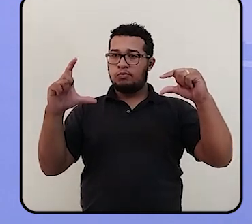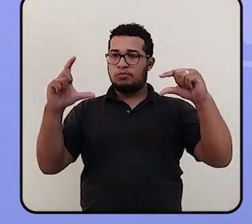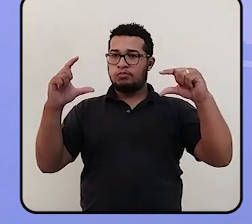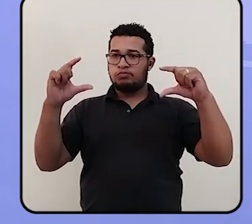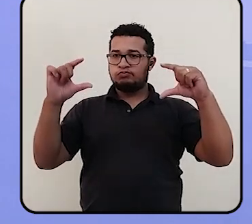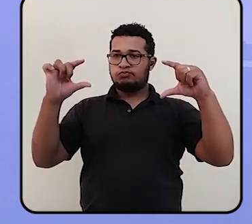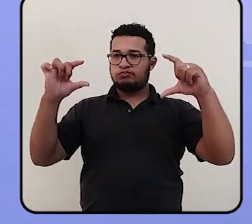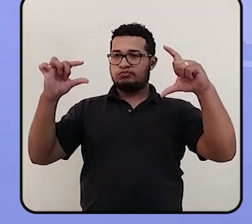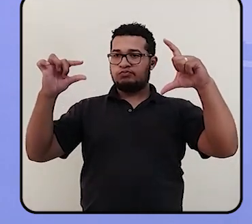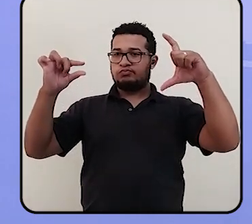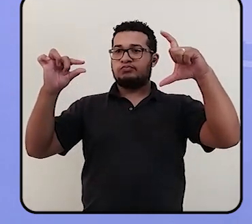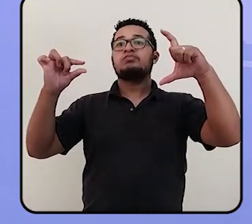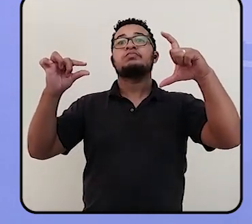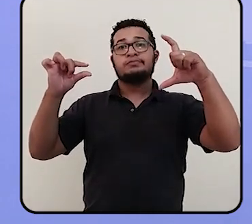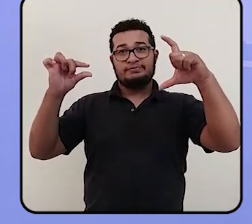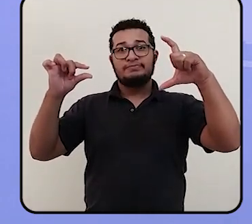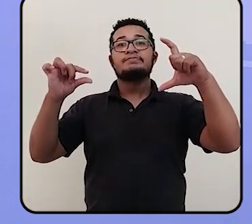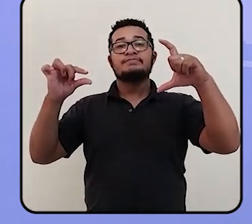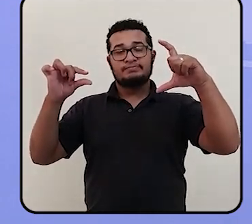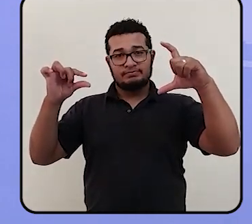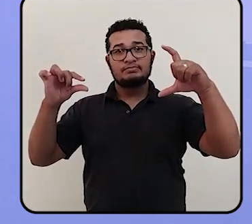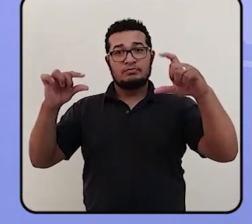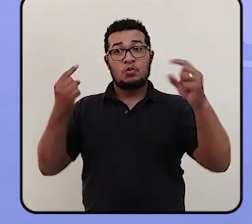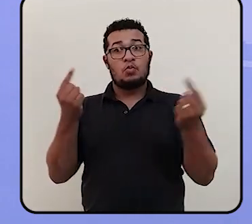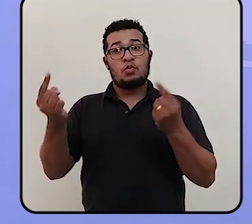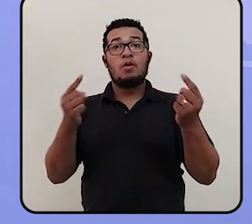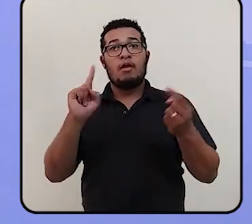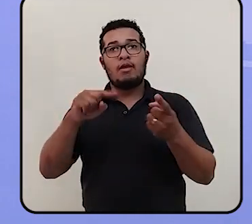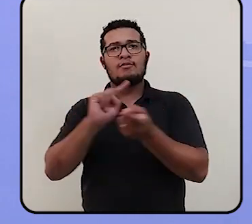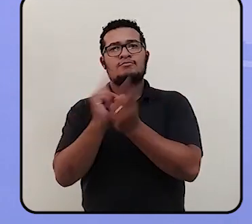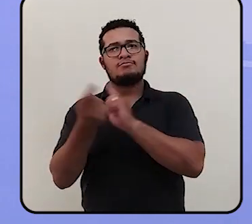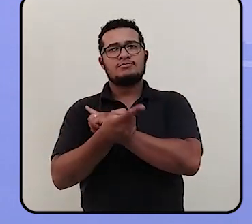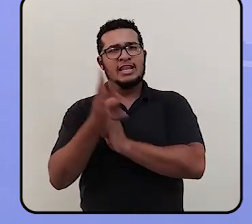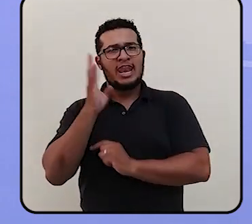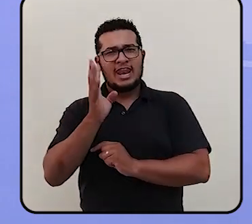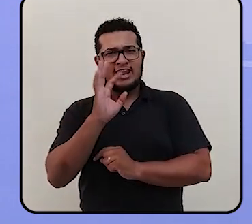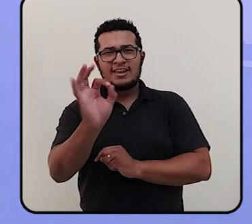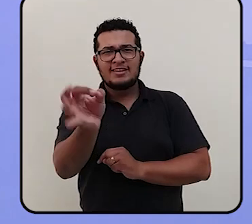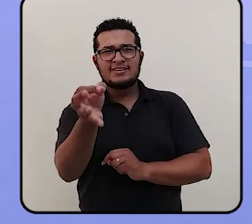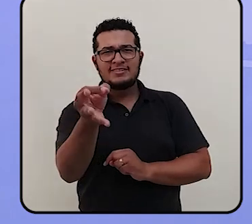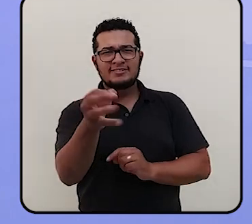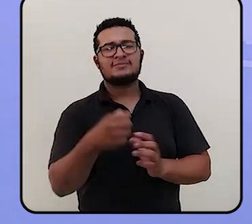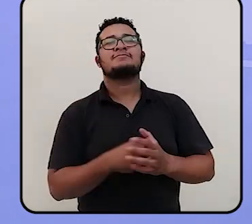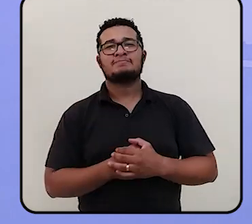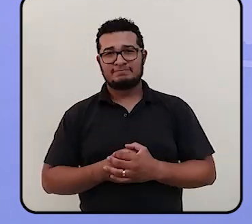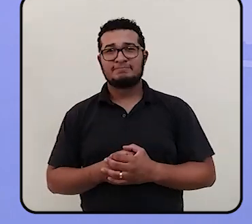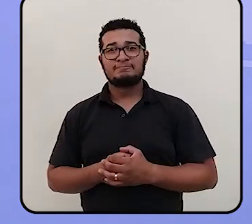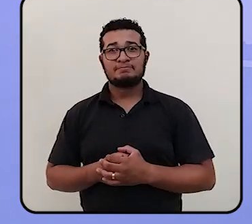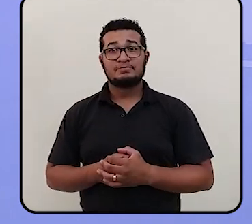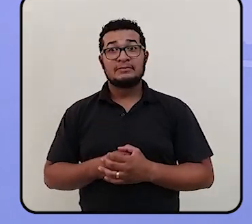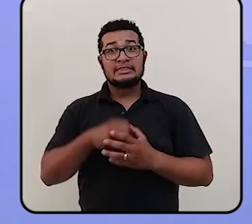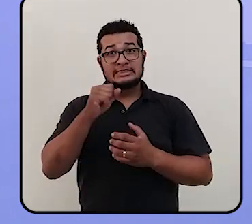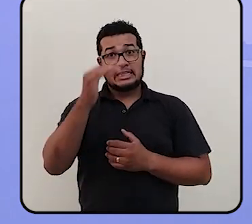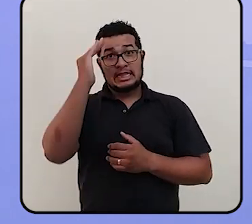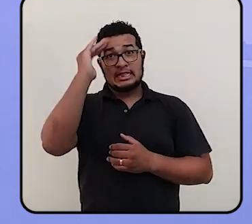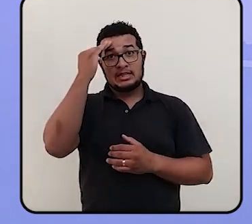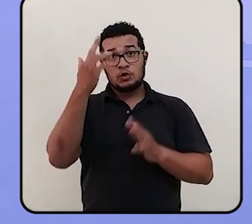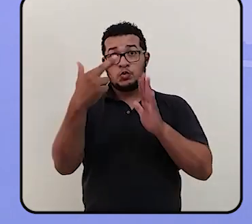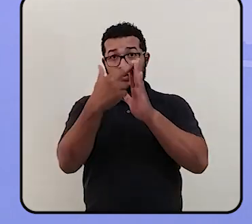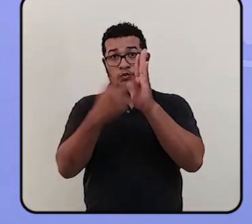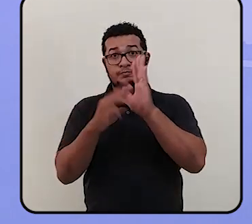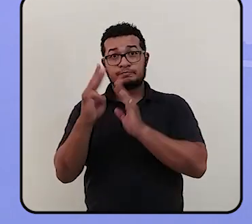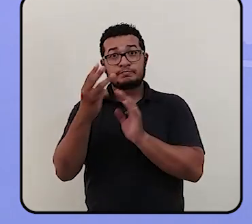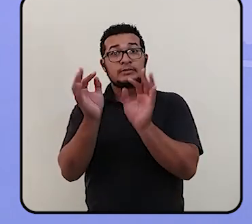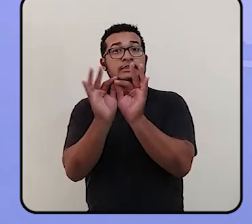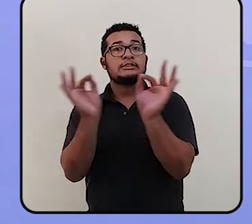Ou uma grandeza está descendo e a outra está subindo. É bacana ou não é? Bom, se você entendeu